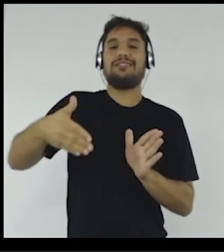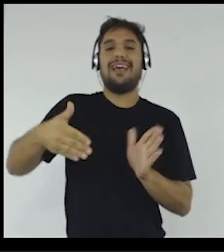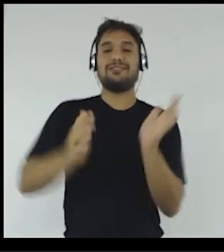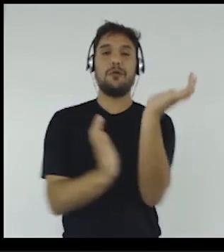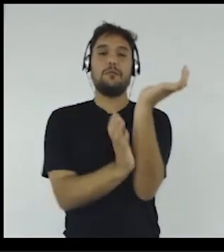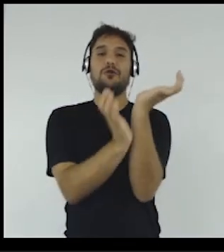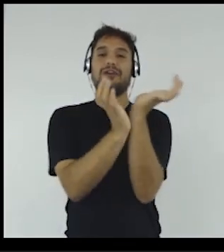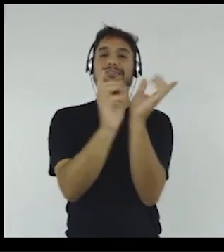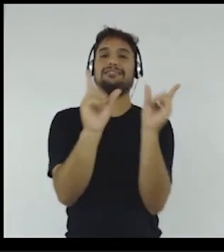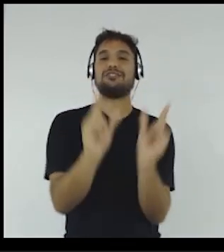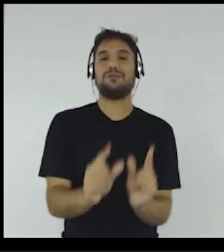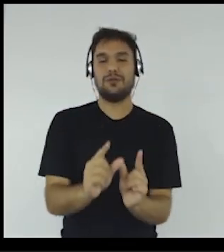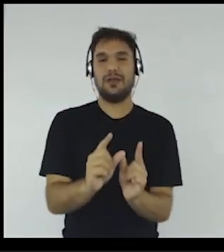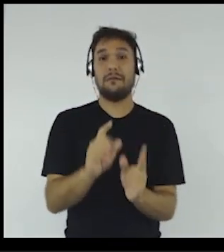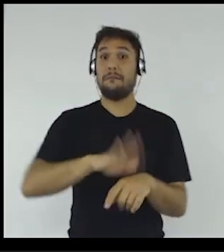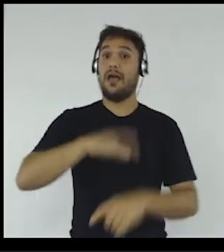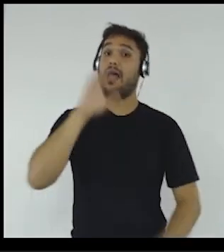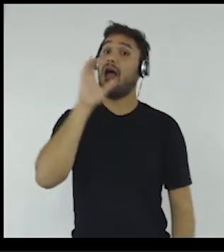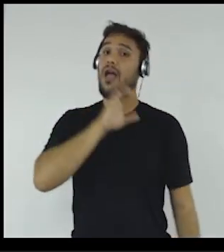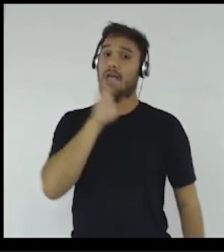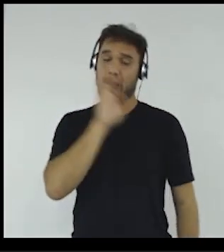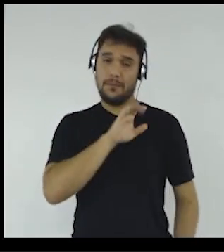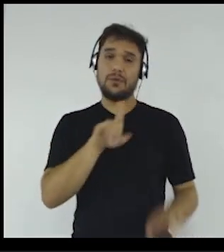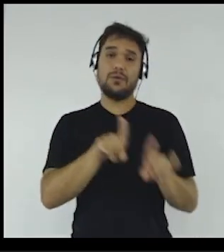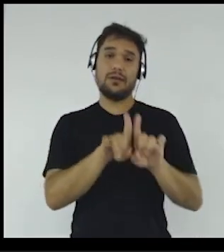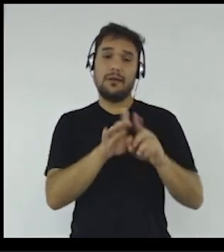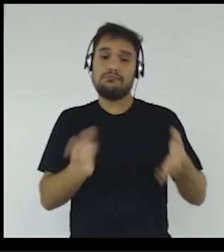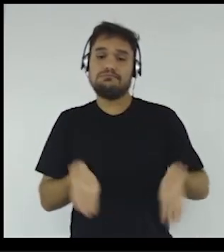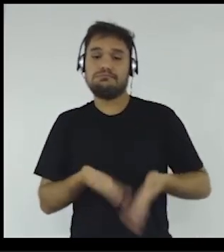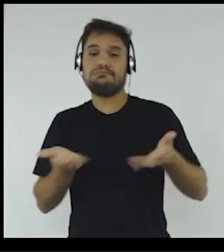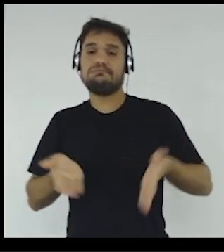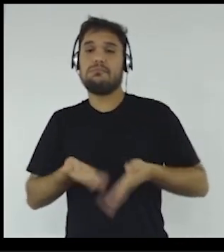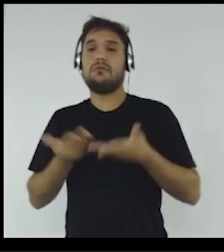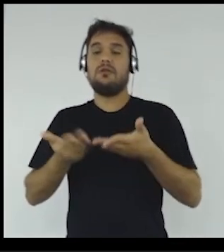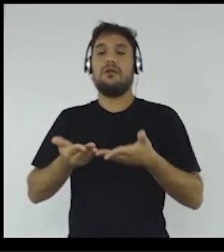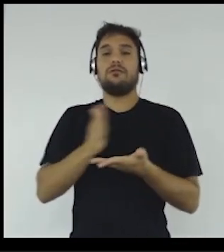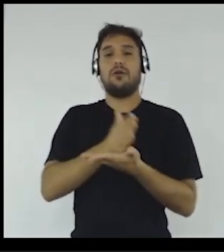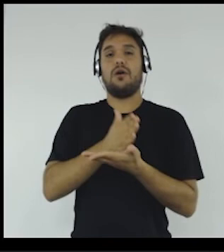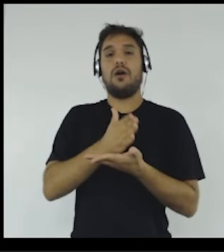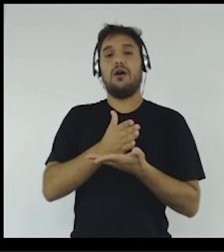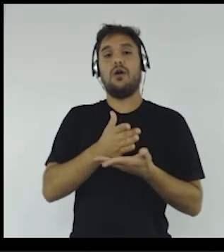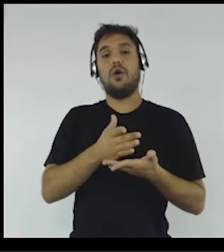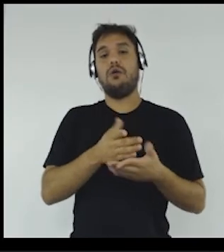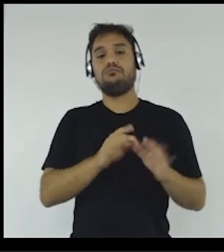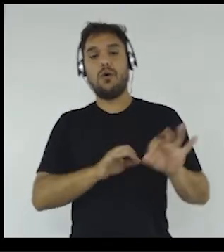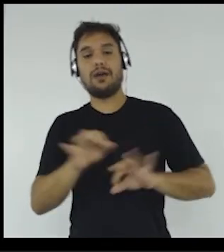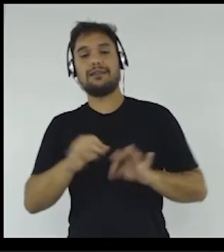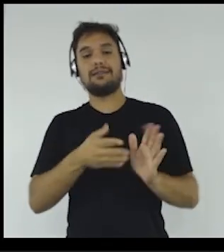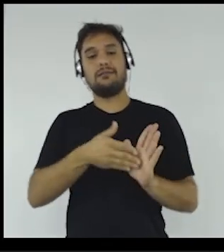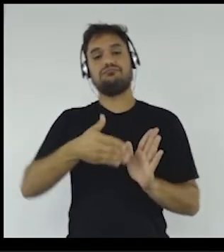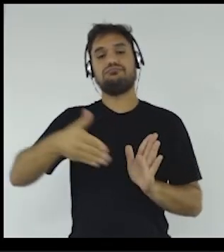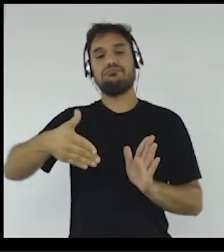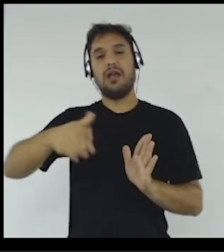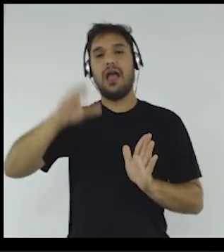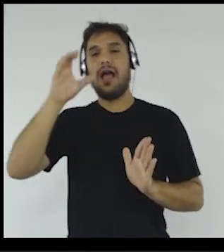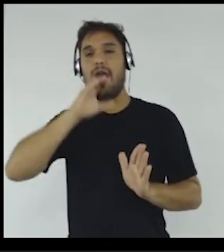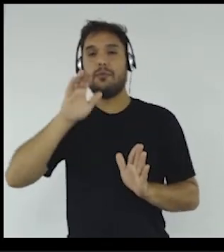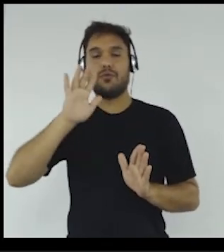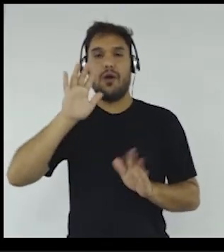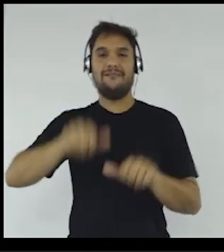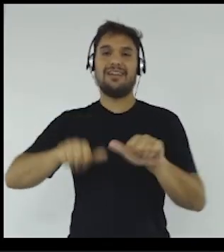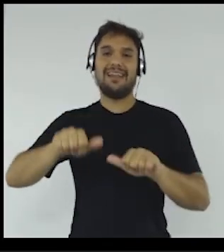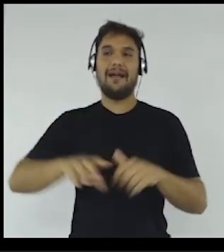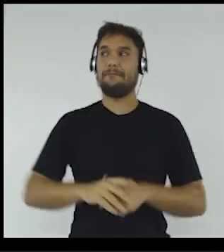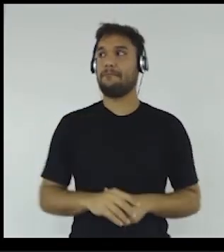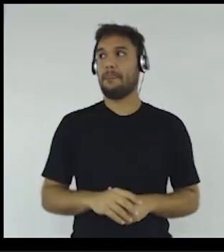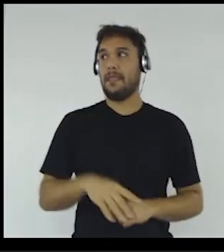burocrático, de um processo mais rápido que promovesse a entrega da prestação jurisdicional no menor tempo possível.